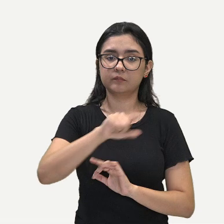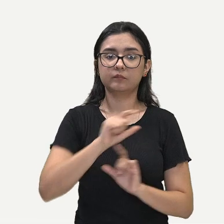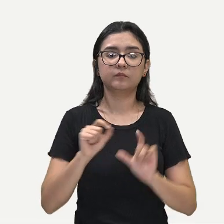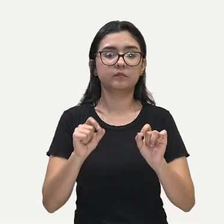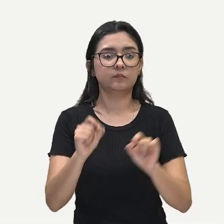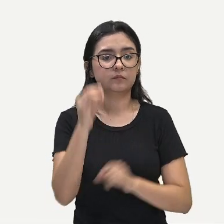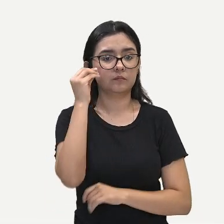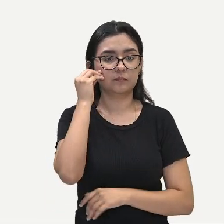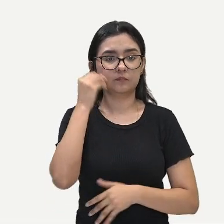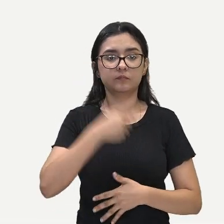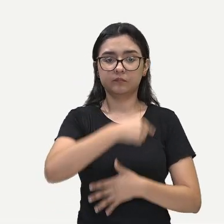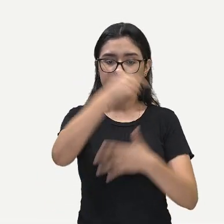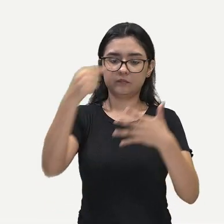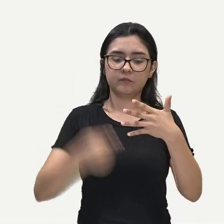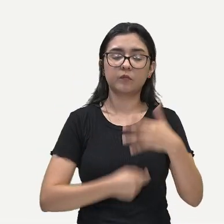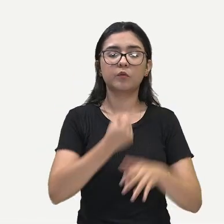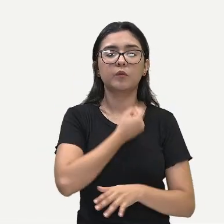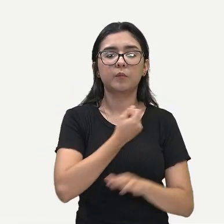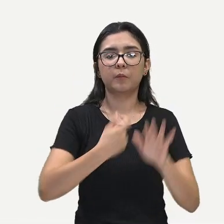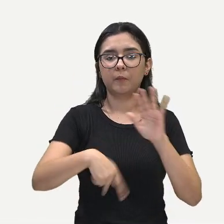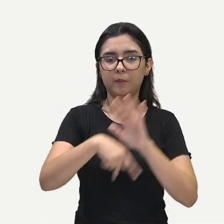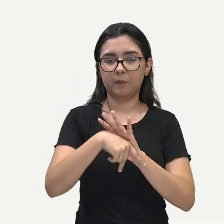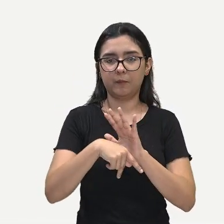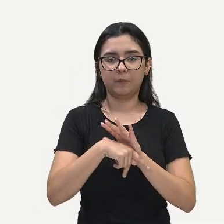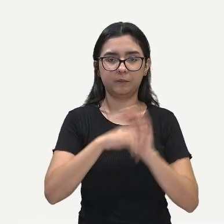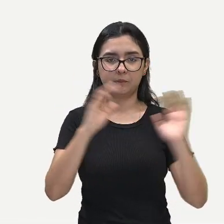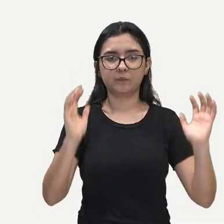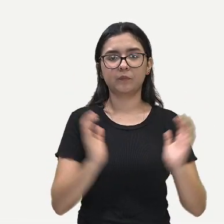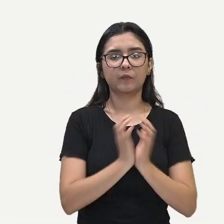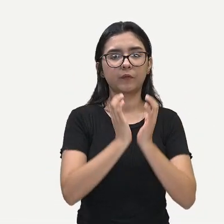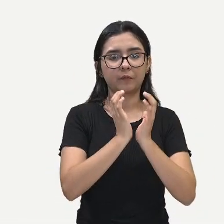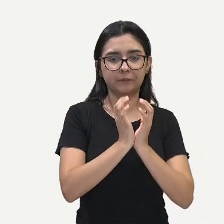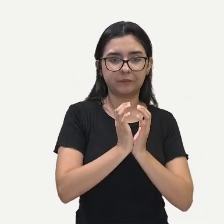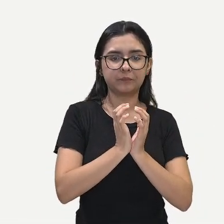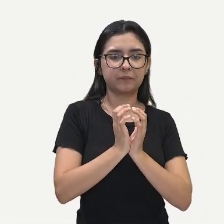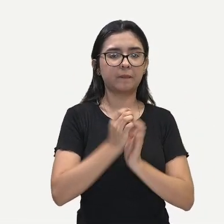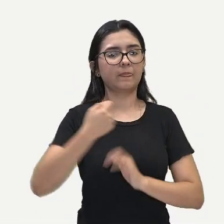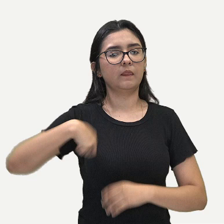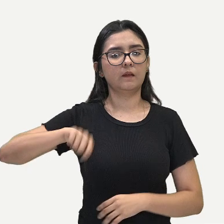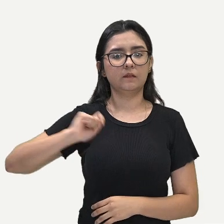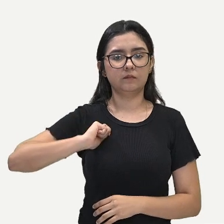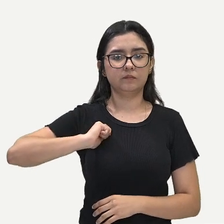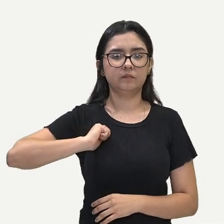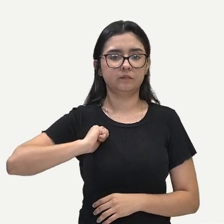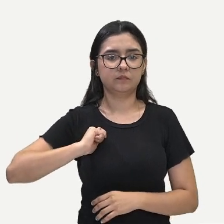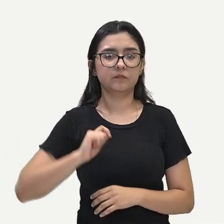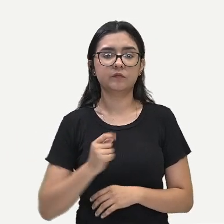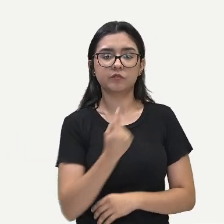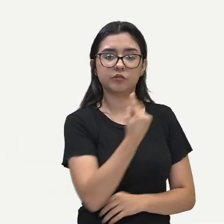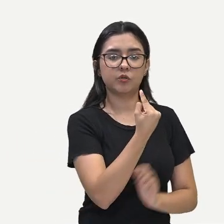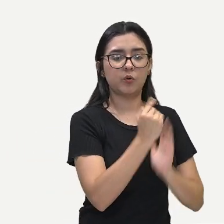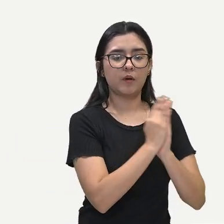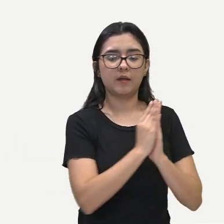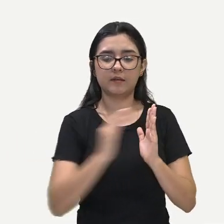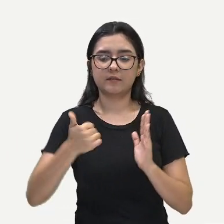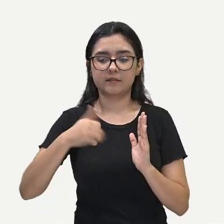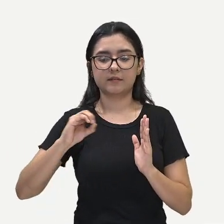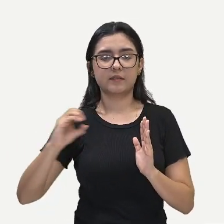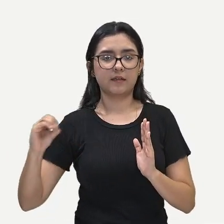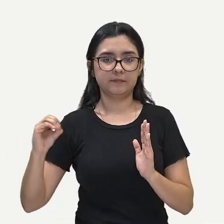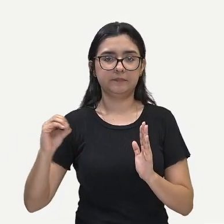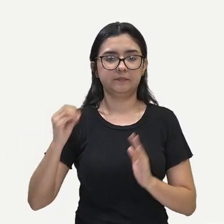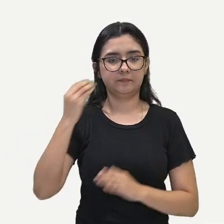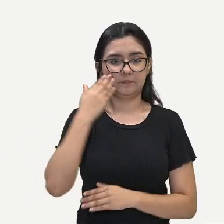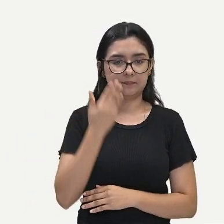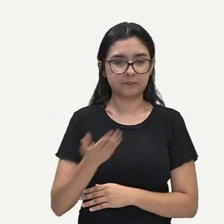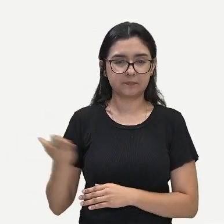vocês os números cardinales, os números em espanhol del 1 a